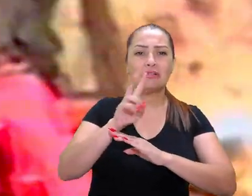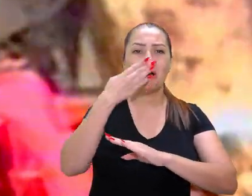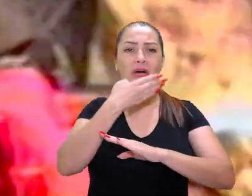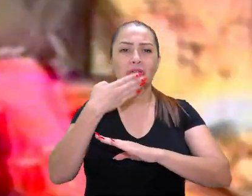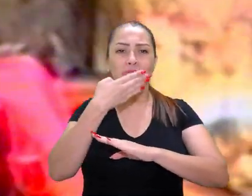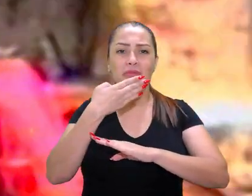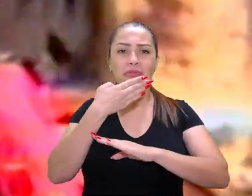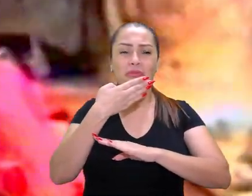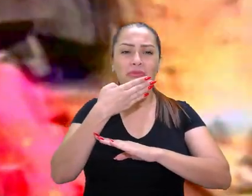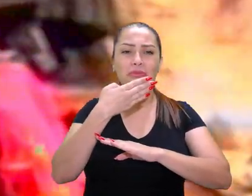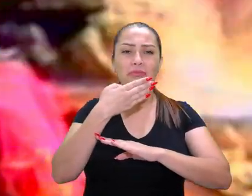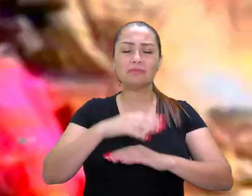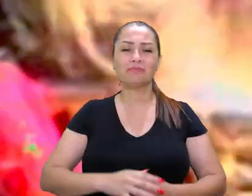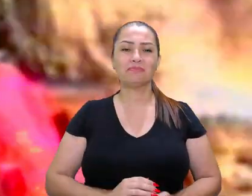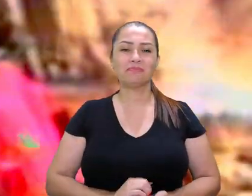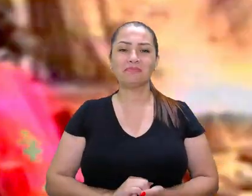Umas 200 de sal.